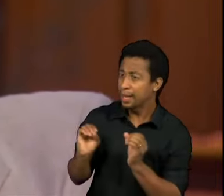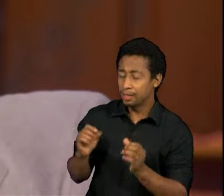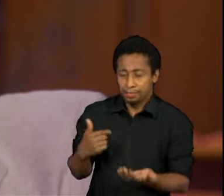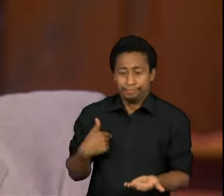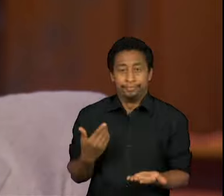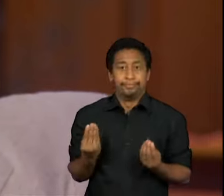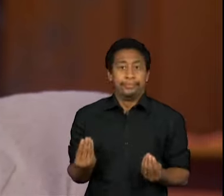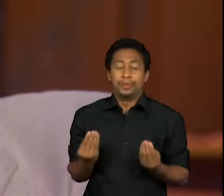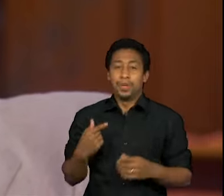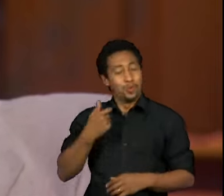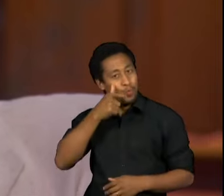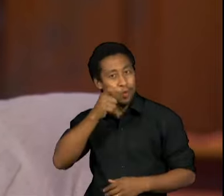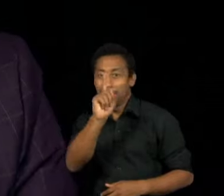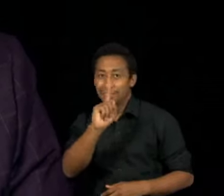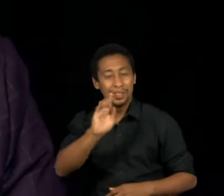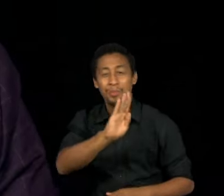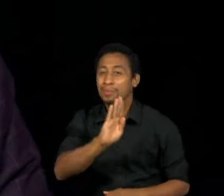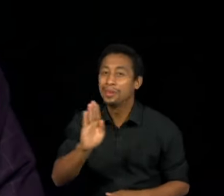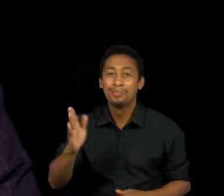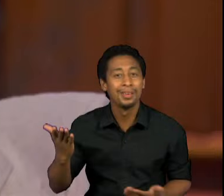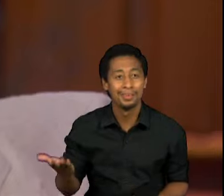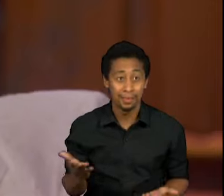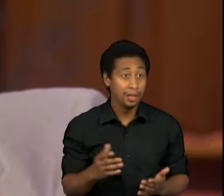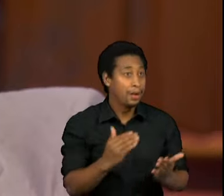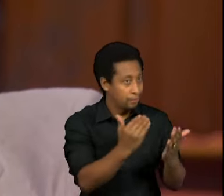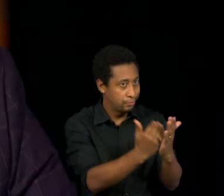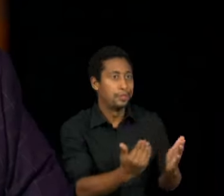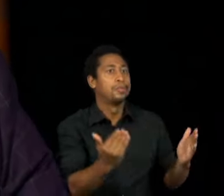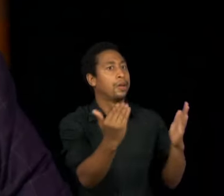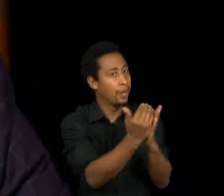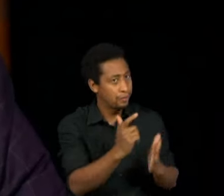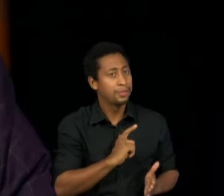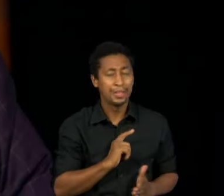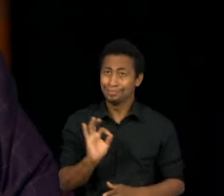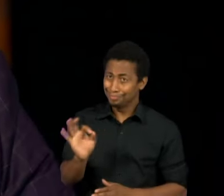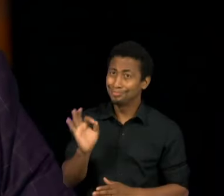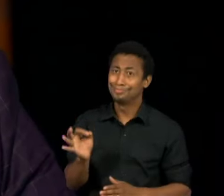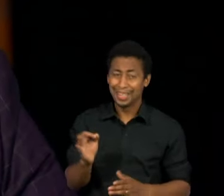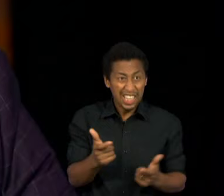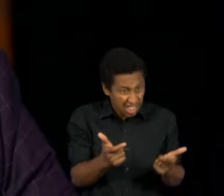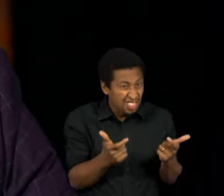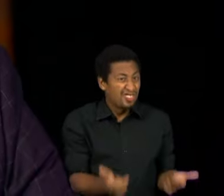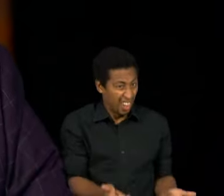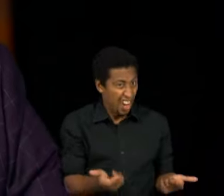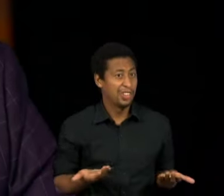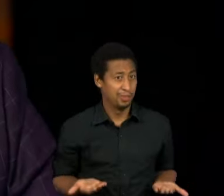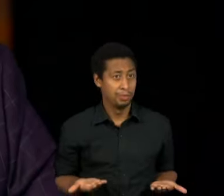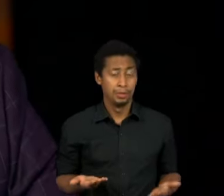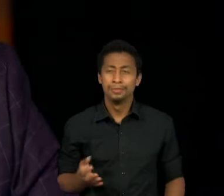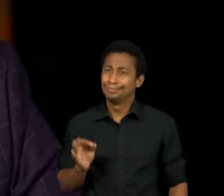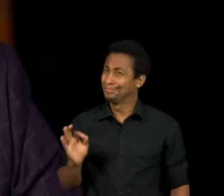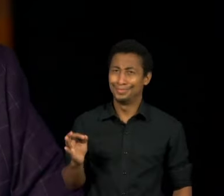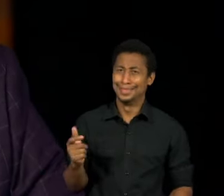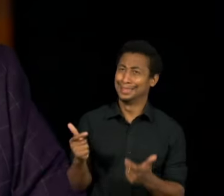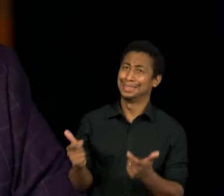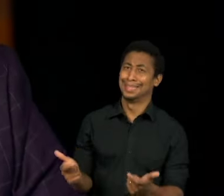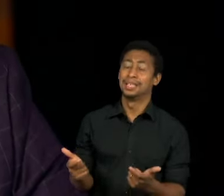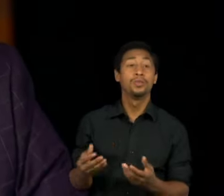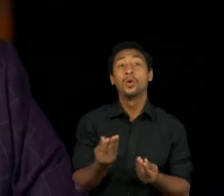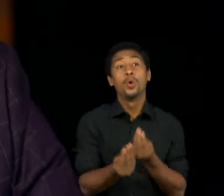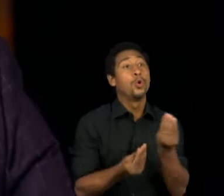problematização isso exagerada exagerada é chato para caramba eu acho insuportável não vejo a hora de acabar o que